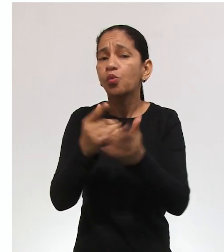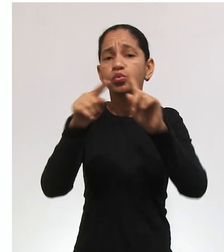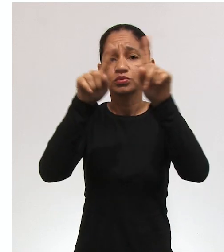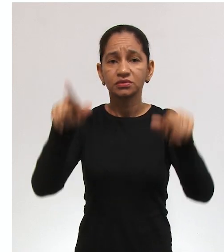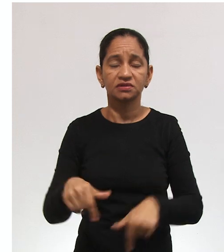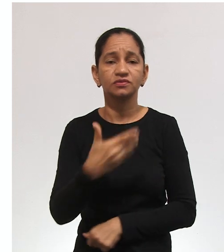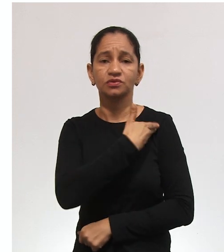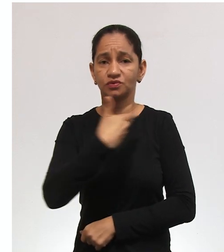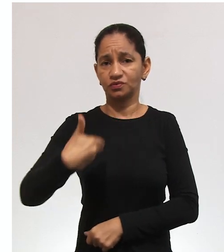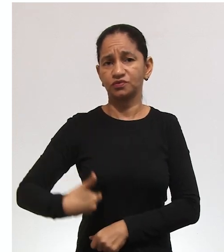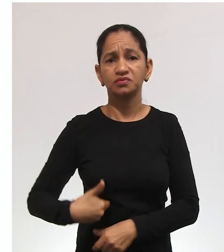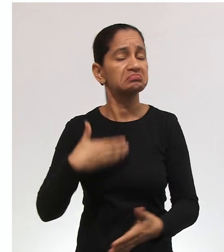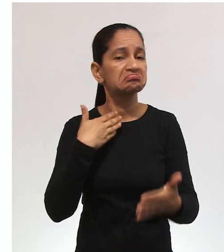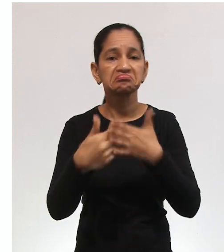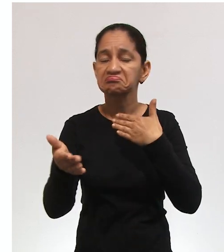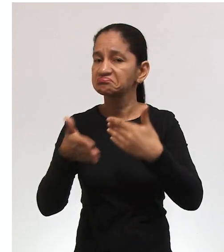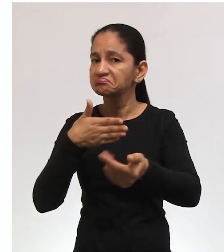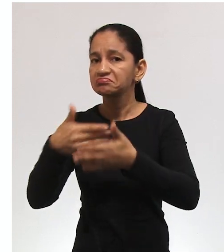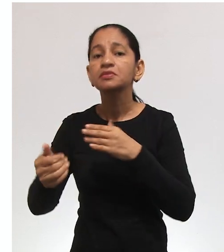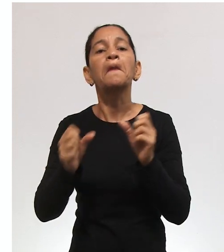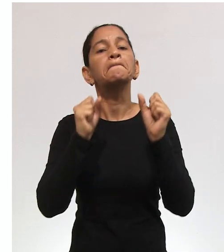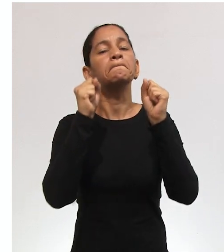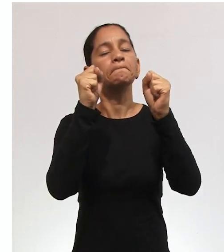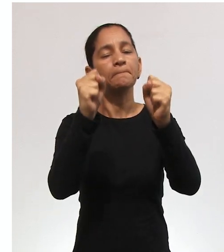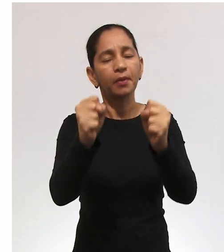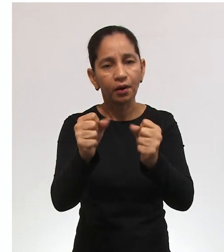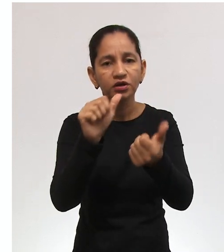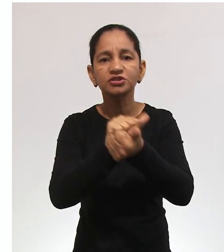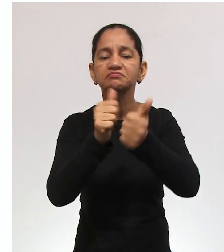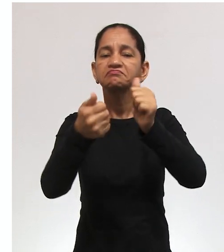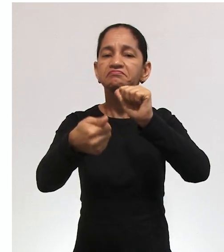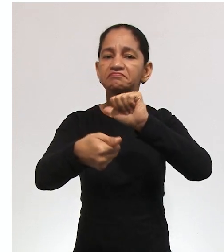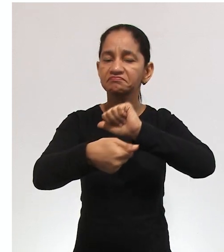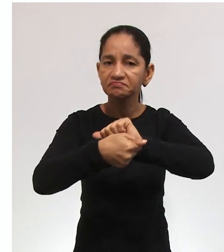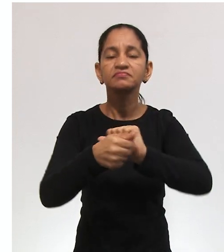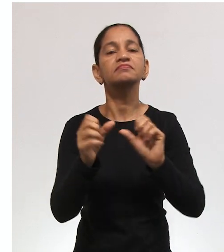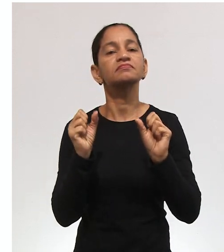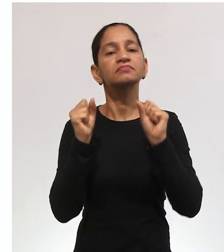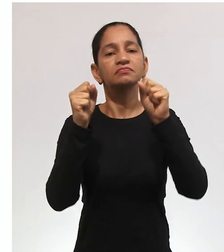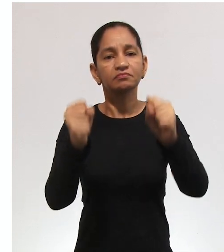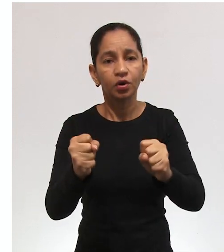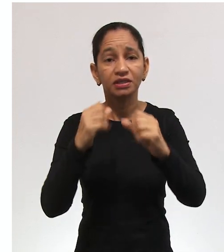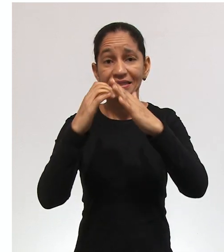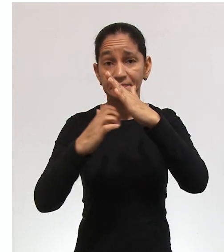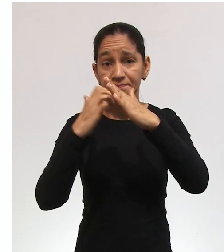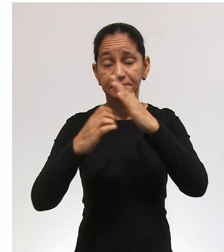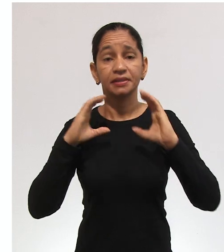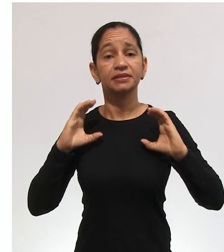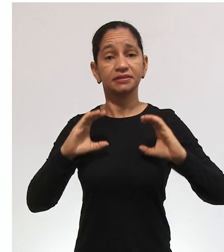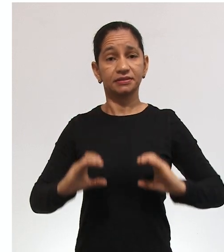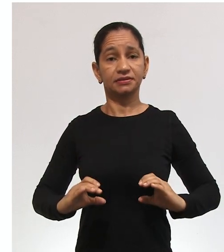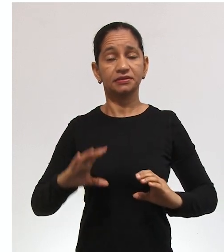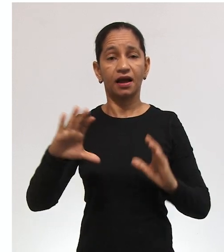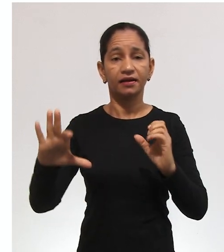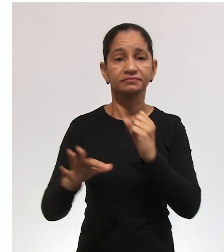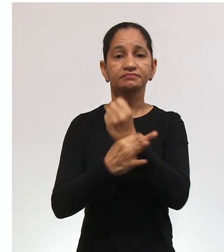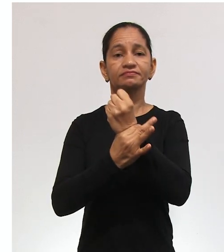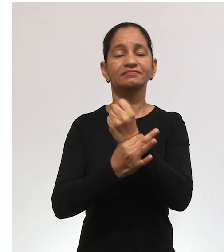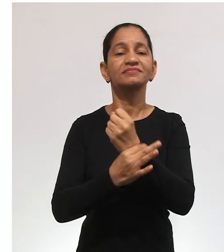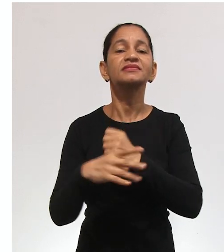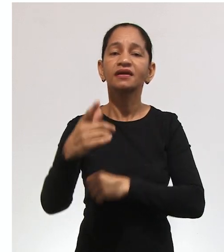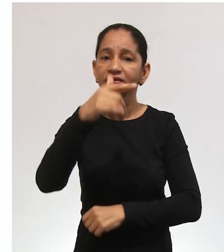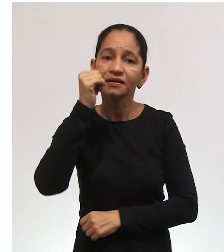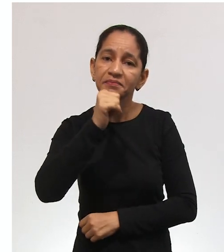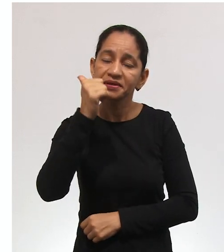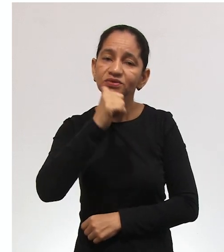públicos. Hoje, qualquer empresa pode aderir ao programa Empresa Cidadã e, com isso, garantir que as